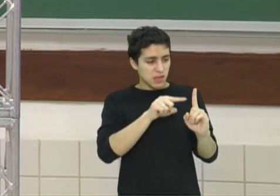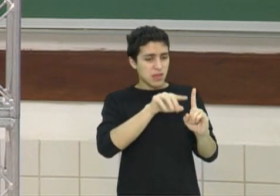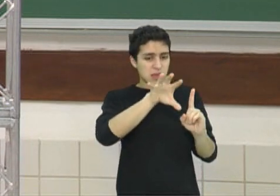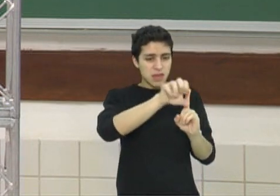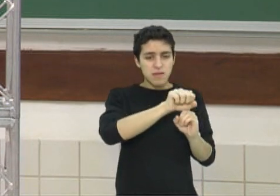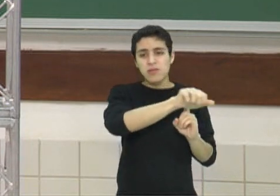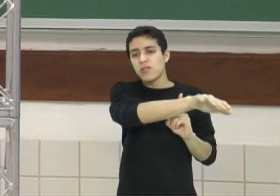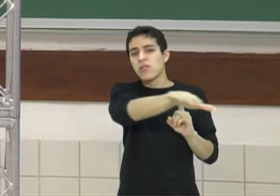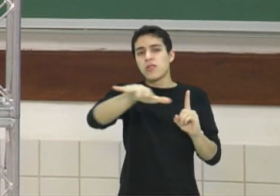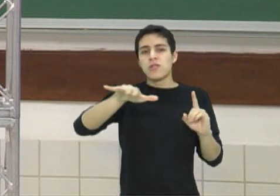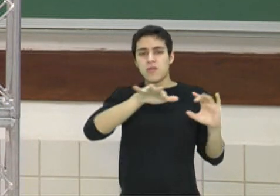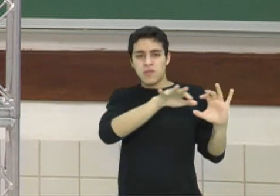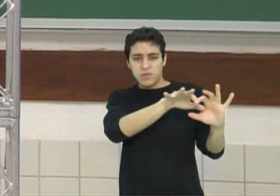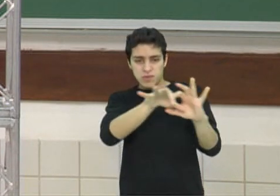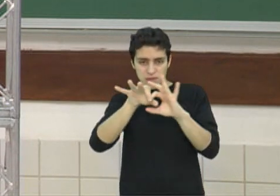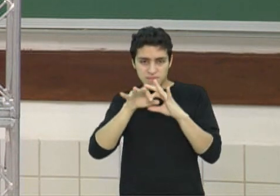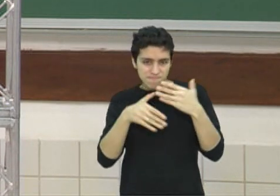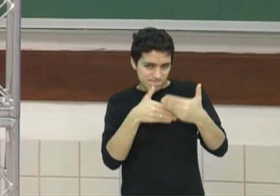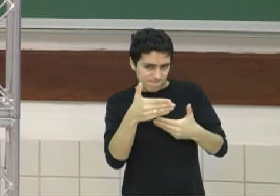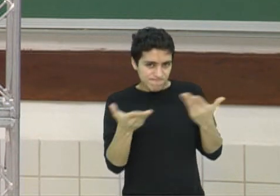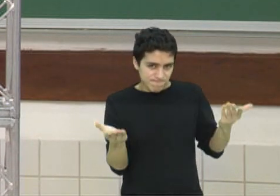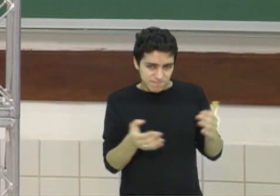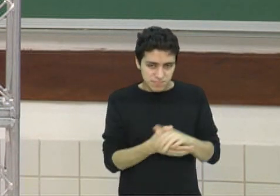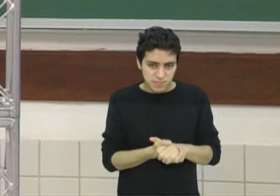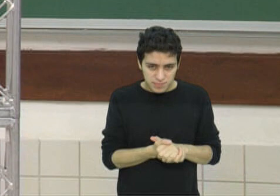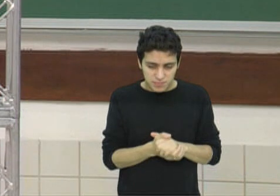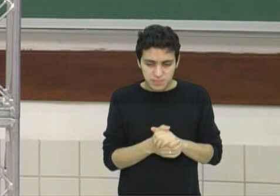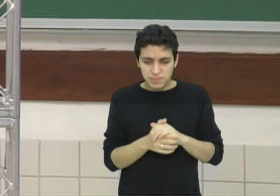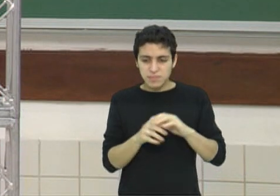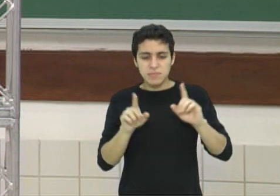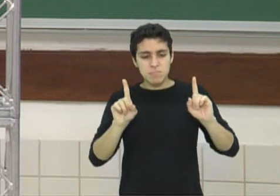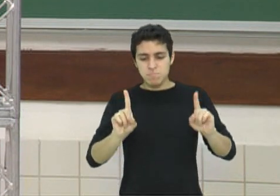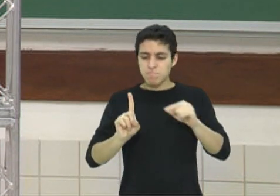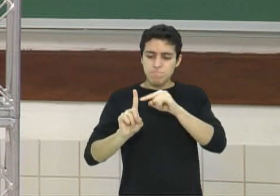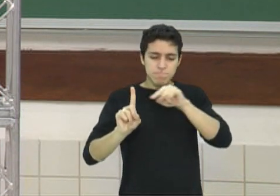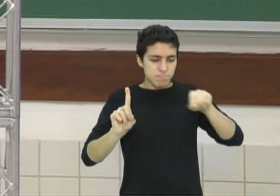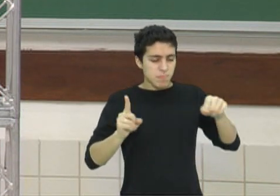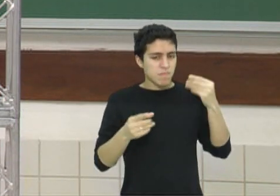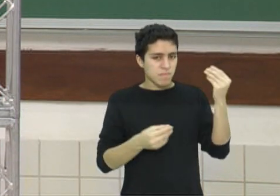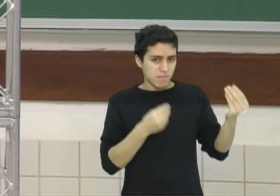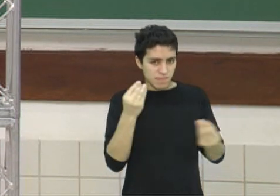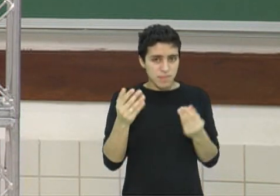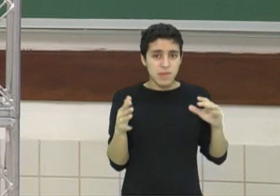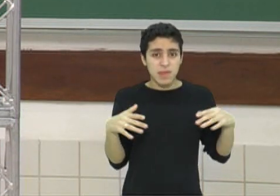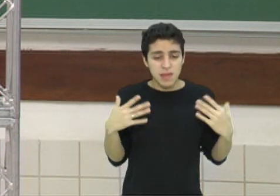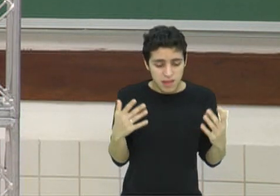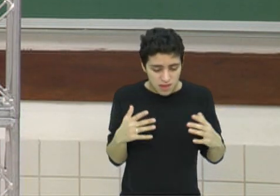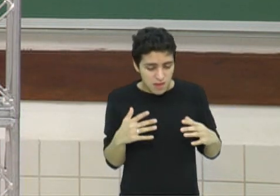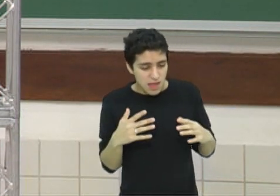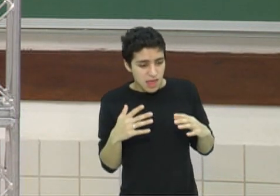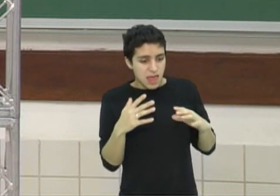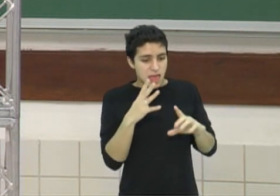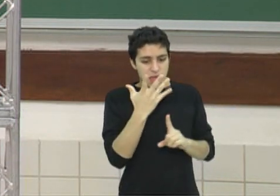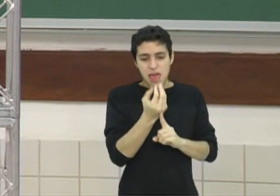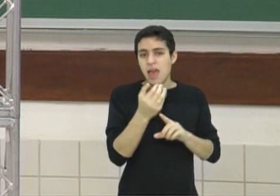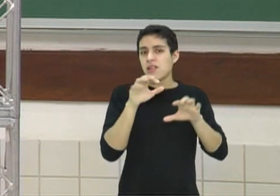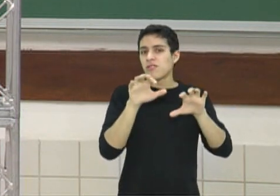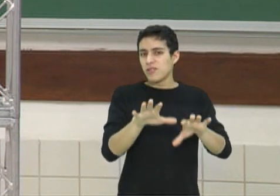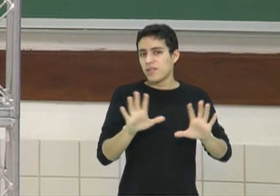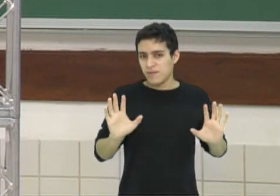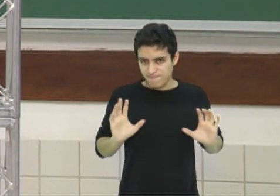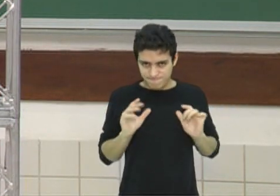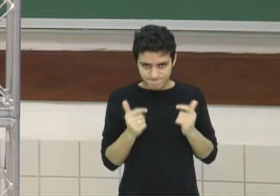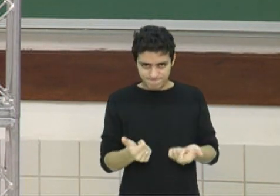que é esse meio? É o veículo que vai levar essa mensagem do ponto A até o ponto B. Então a arte é esse veículo,